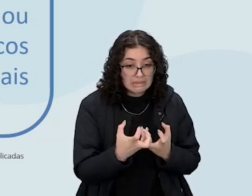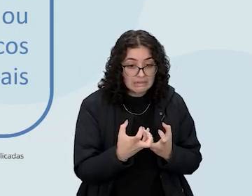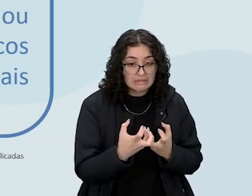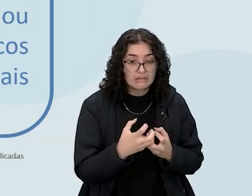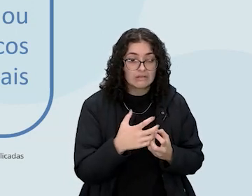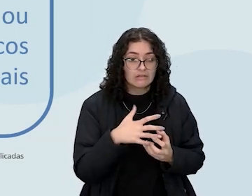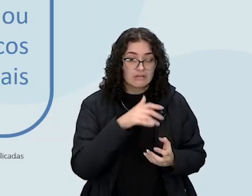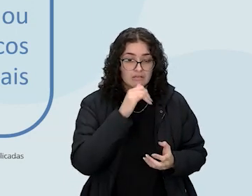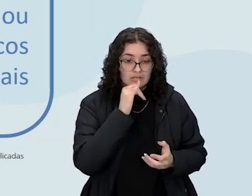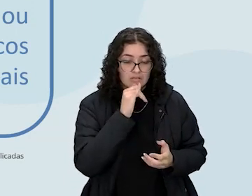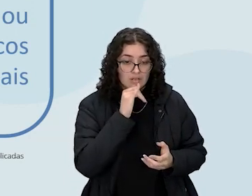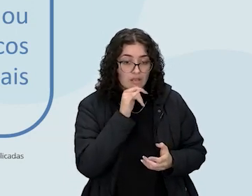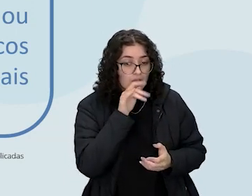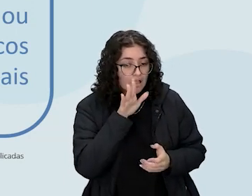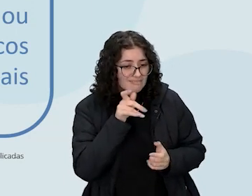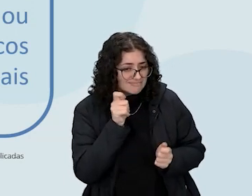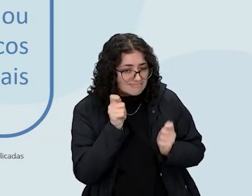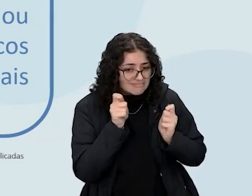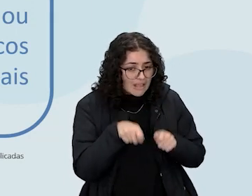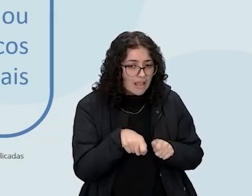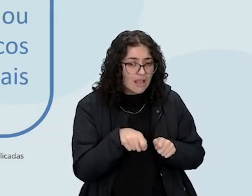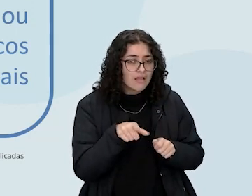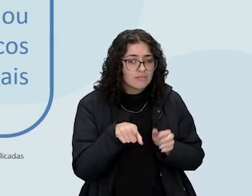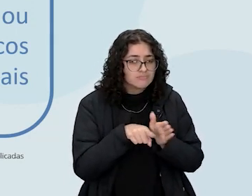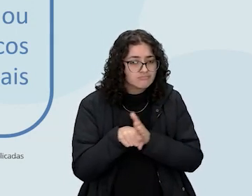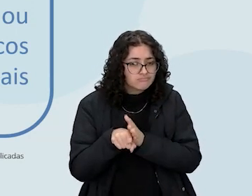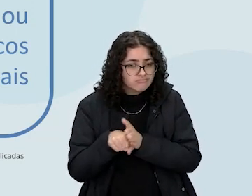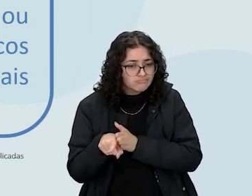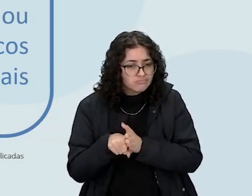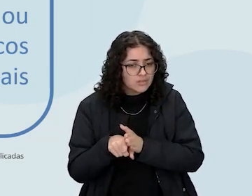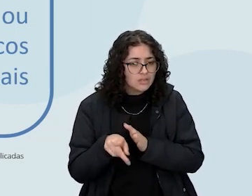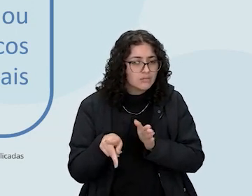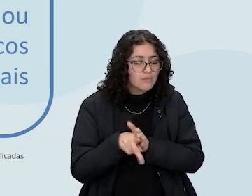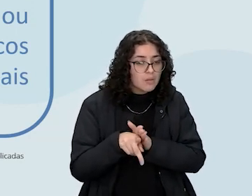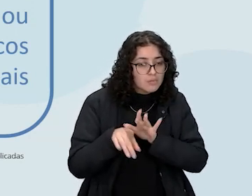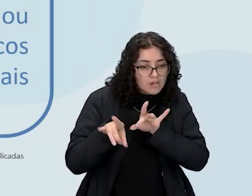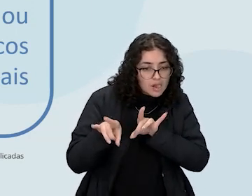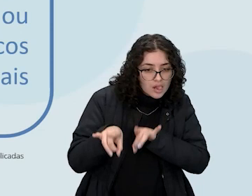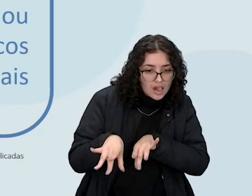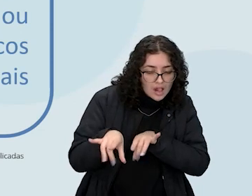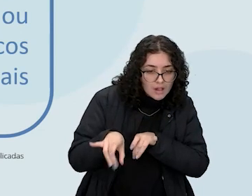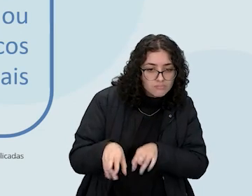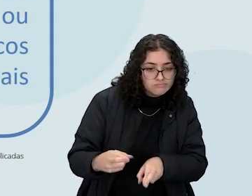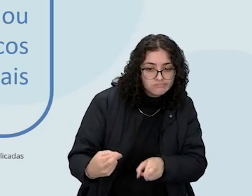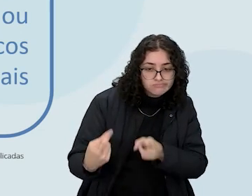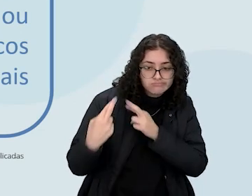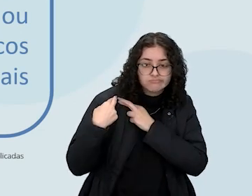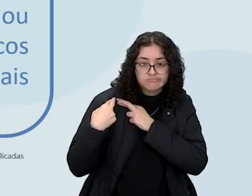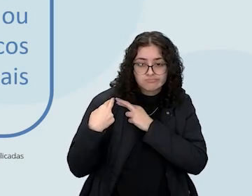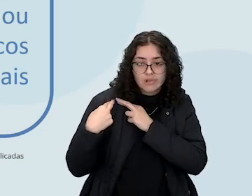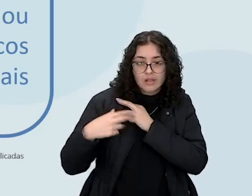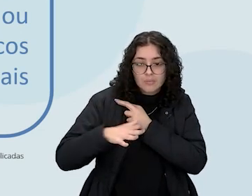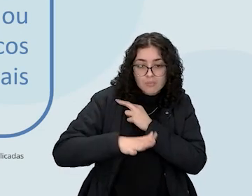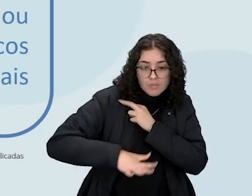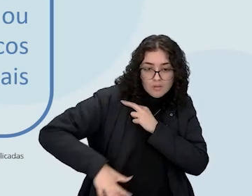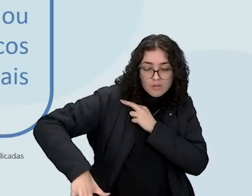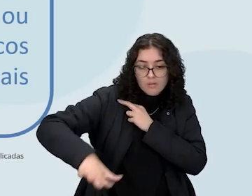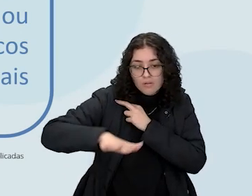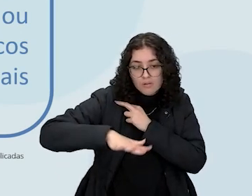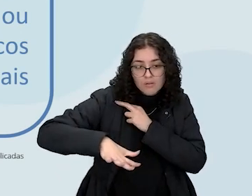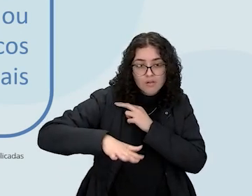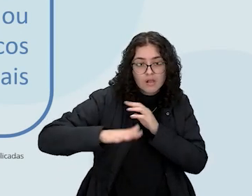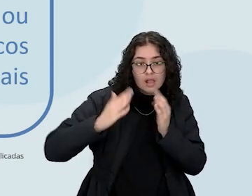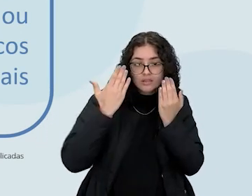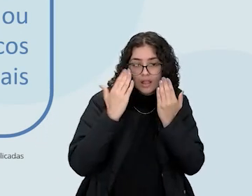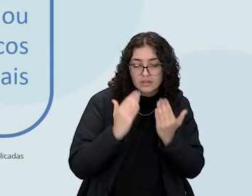Caso seja possível, procure conversar com técnicos responsáveis por esse tipo de análise